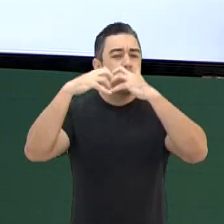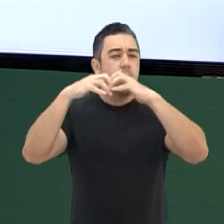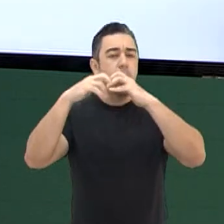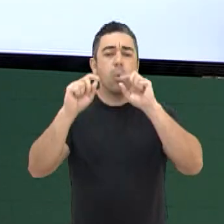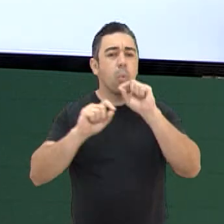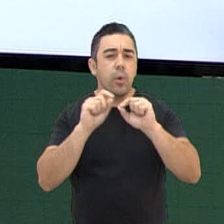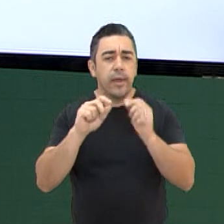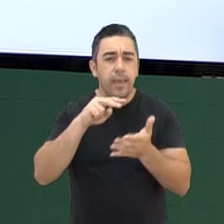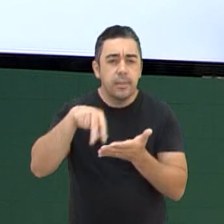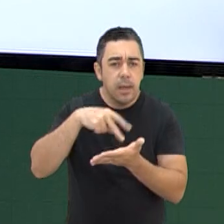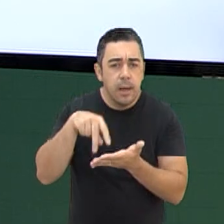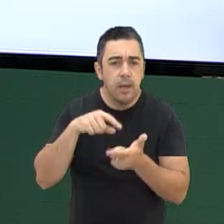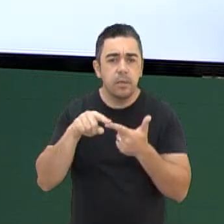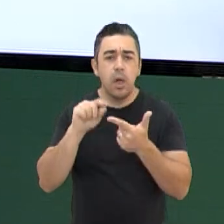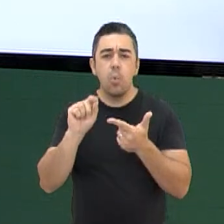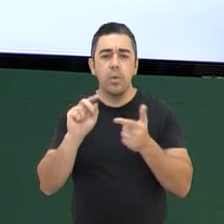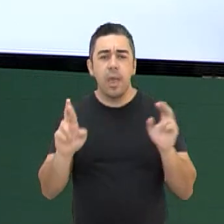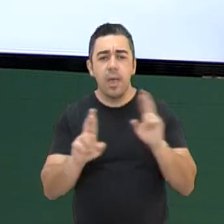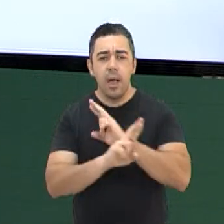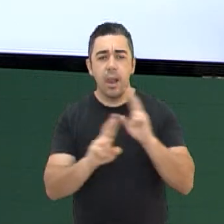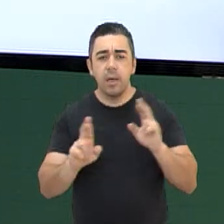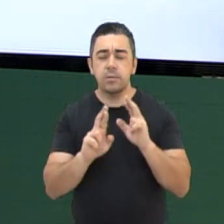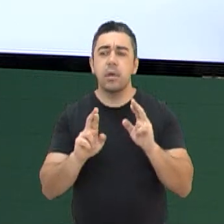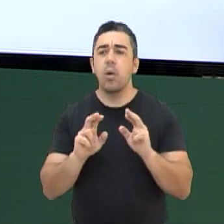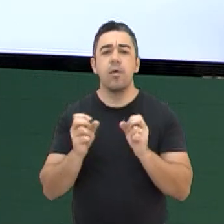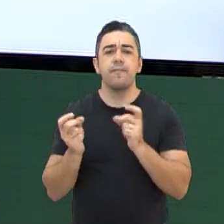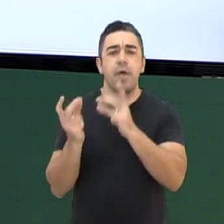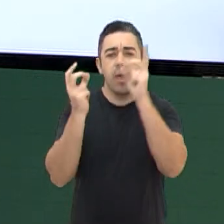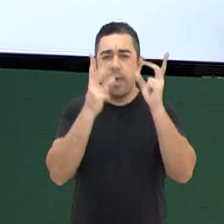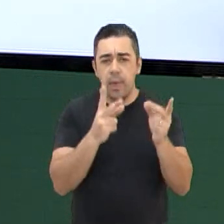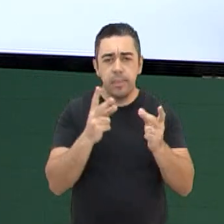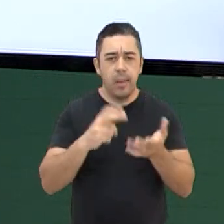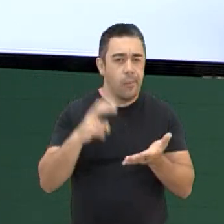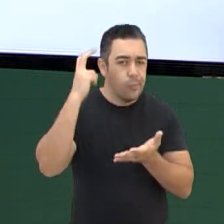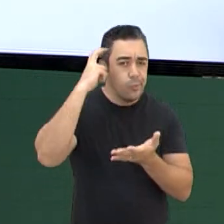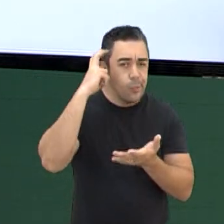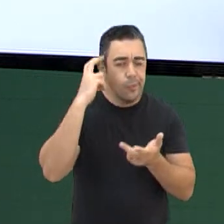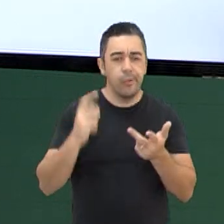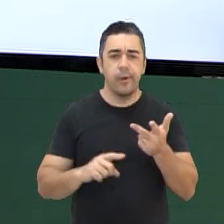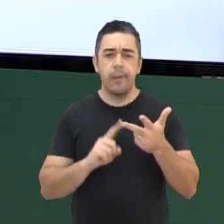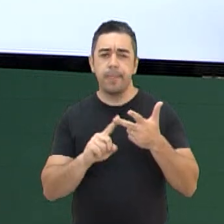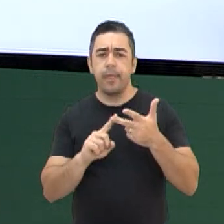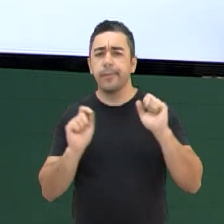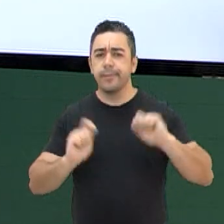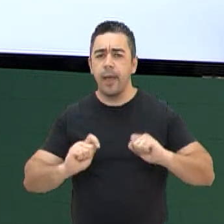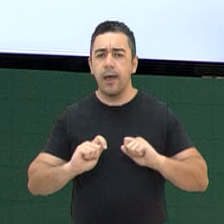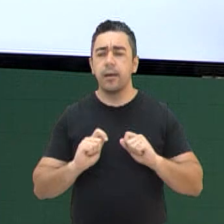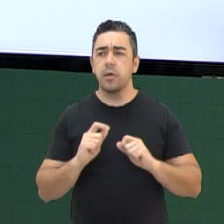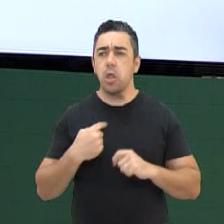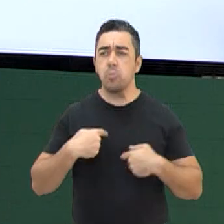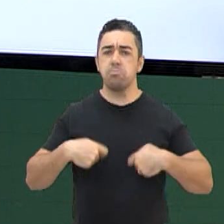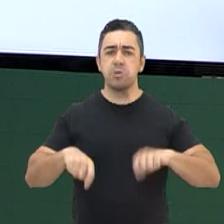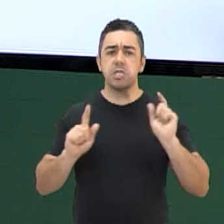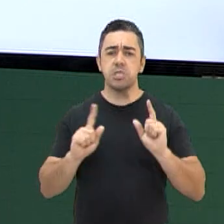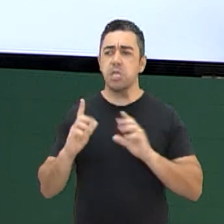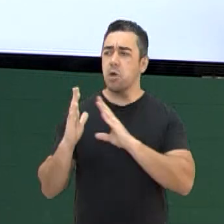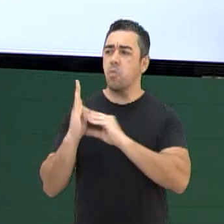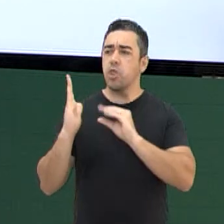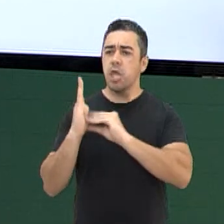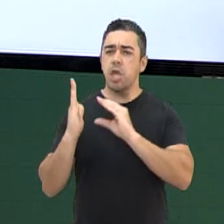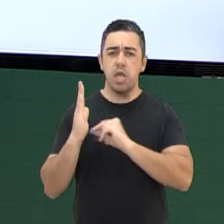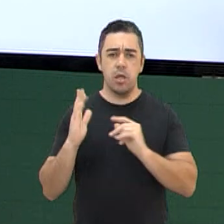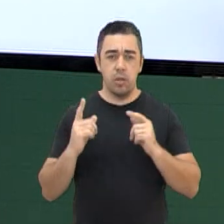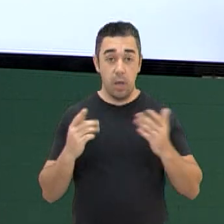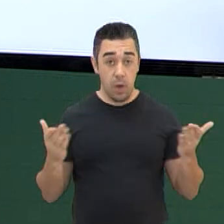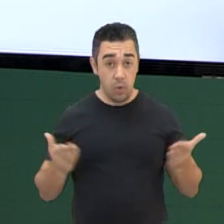o que é a dança, as relações entre a dança e a indústria cultural, se é possível dançar sem seguir modelos a partir da